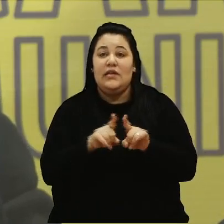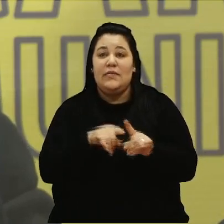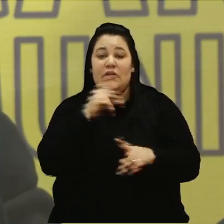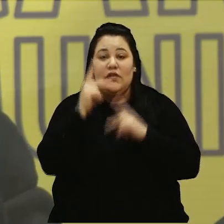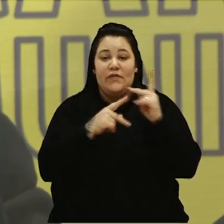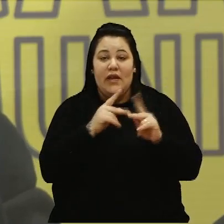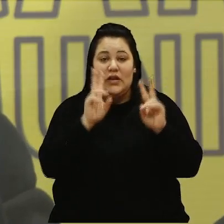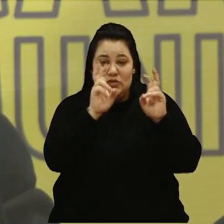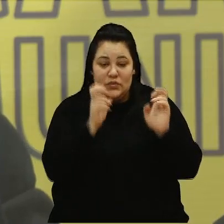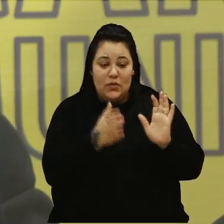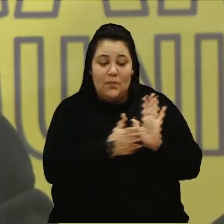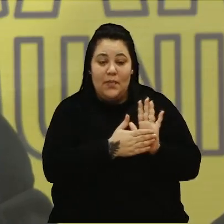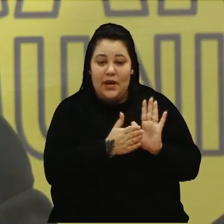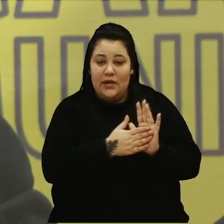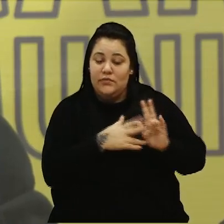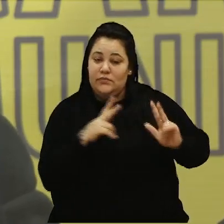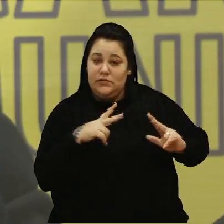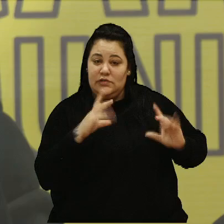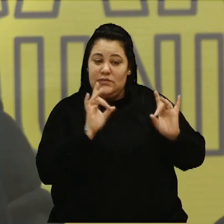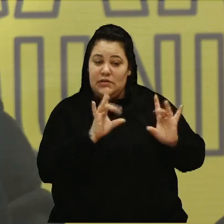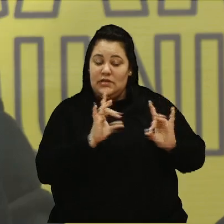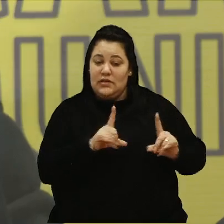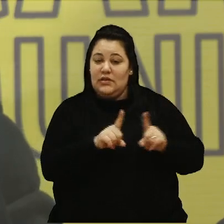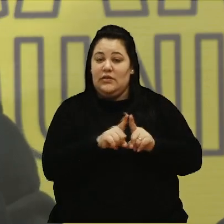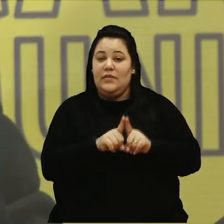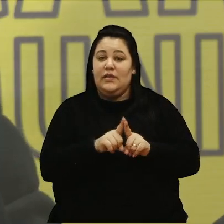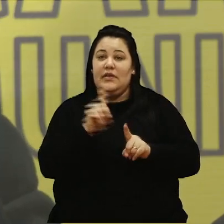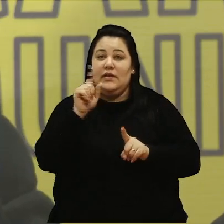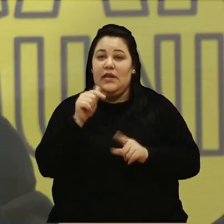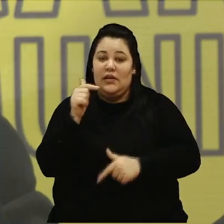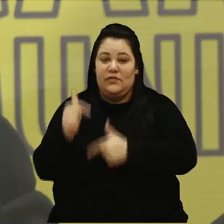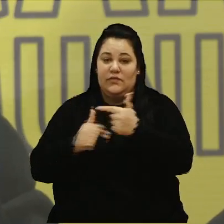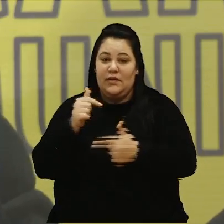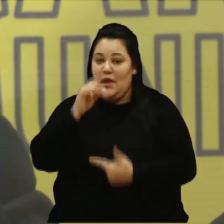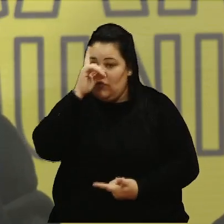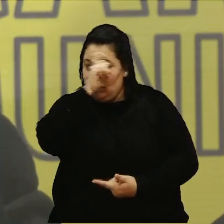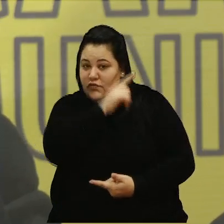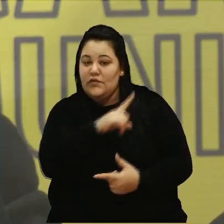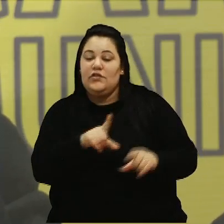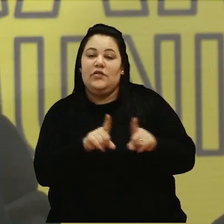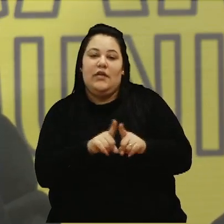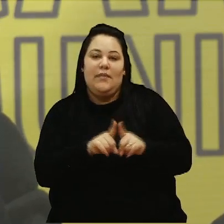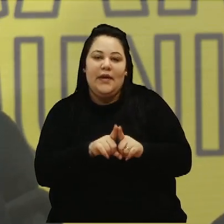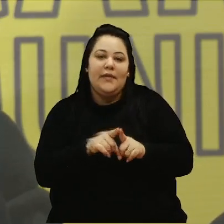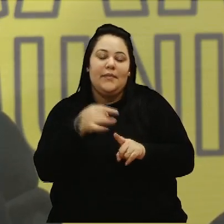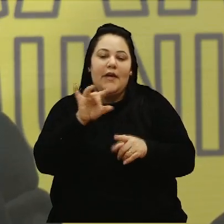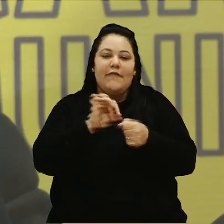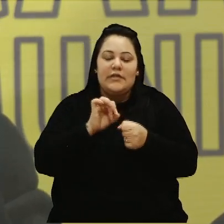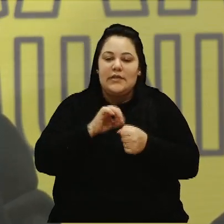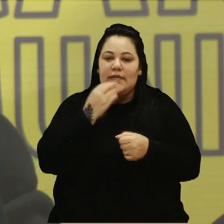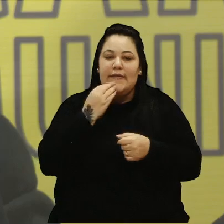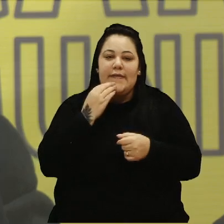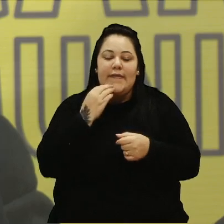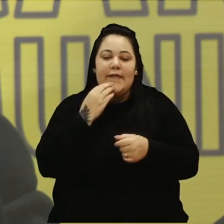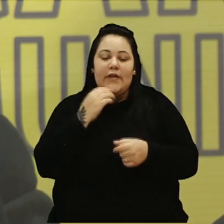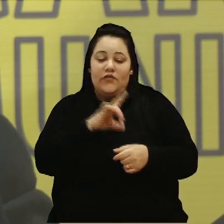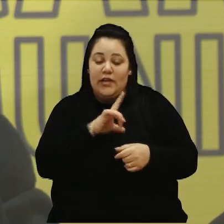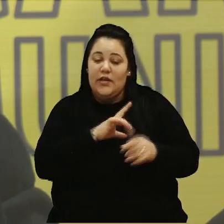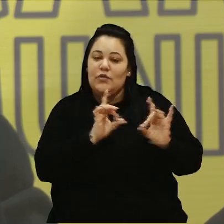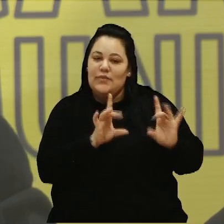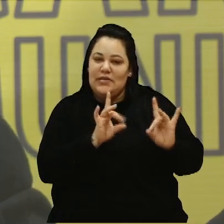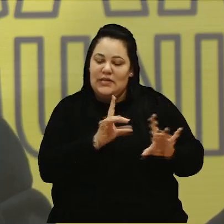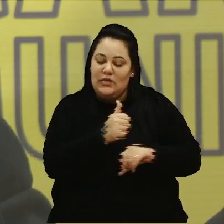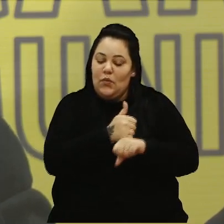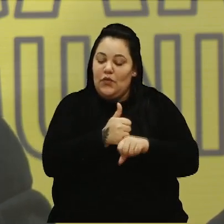o plano individual especializado, que é um trabalho difícil, né, de se fazer, e nós teremos, inclusive, um especialista que